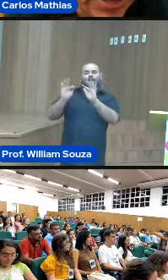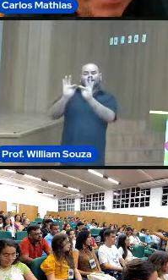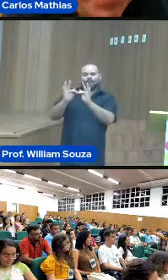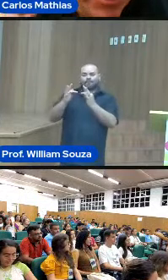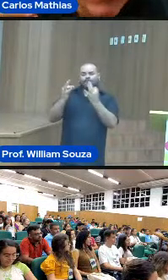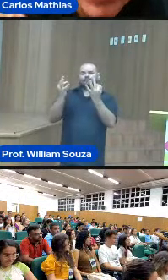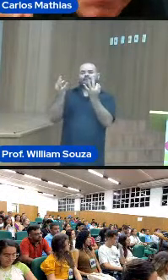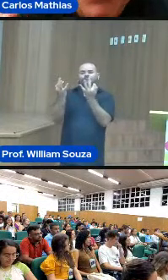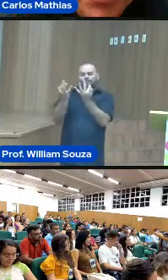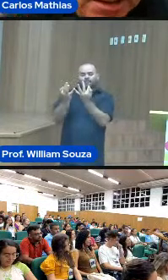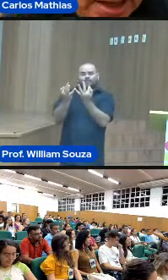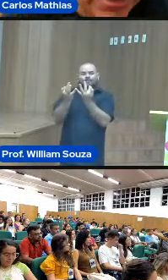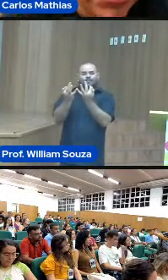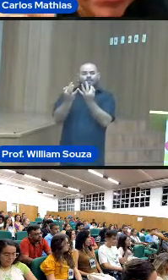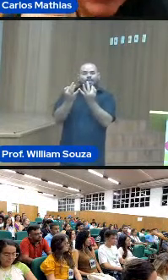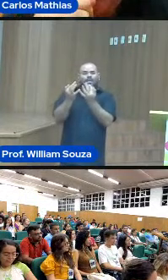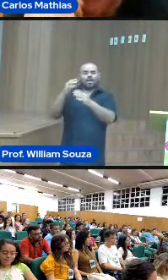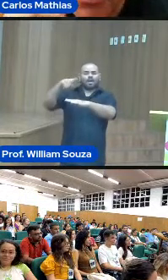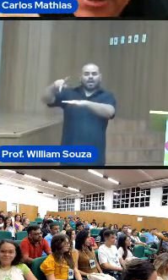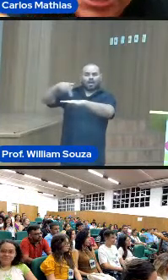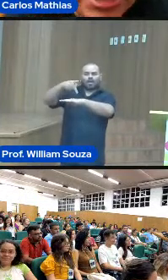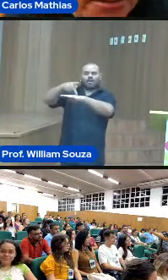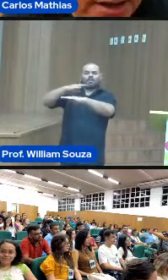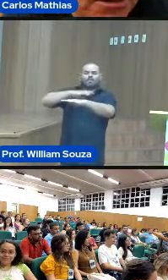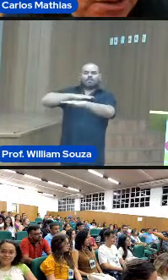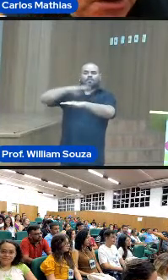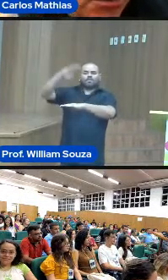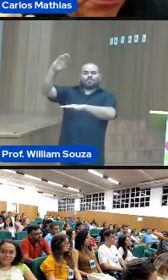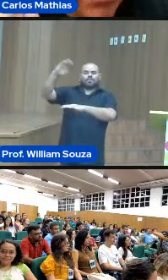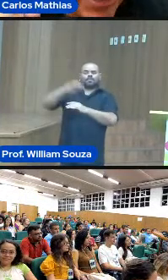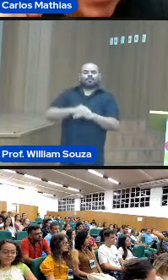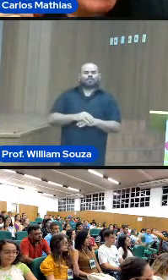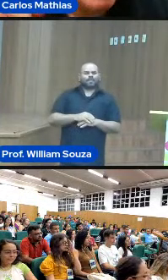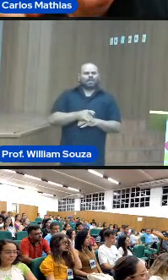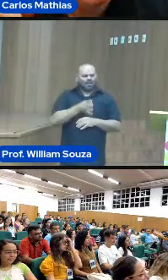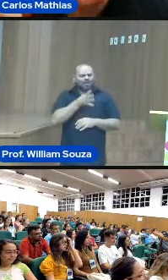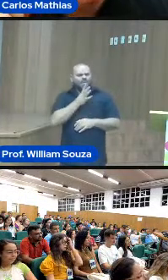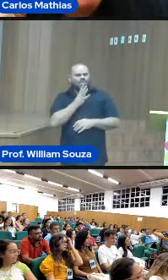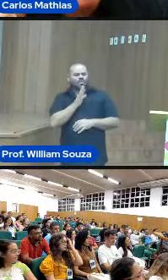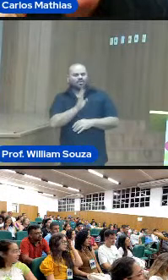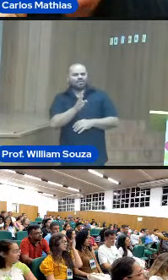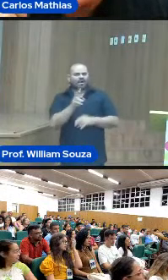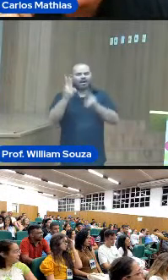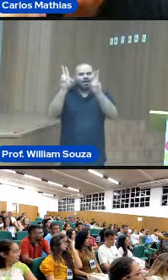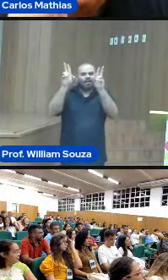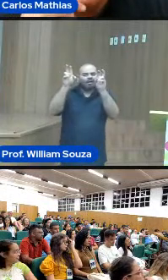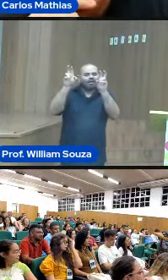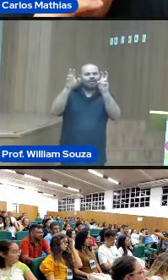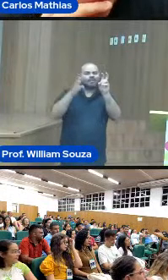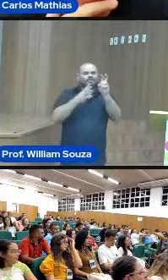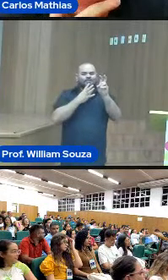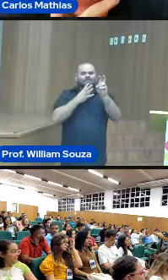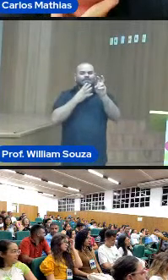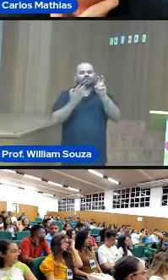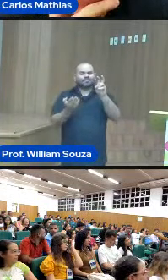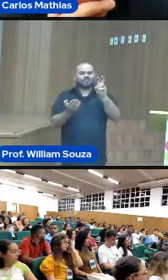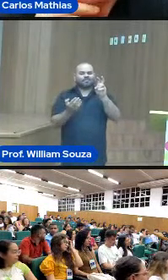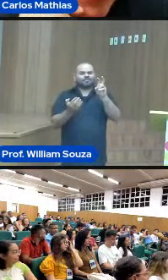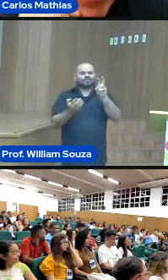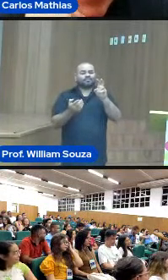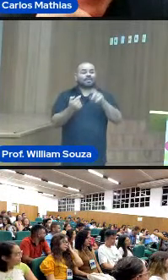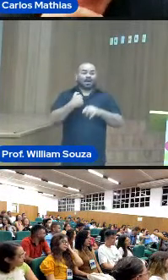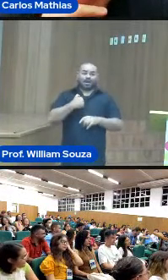Então eu queria perguntar para vocês se vocês já viram isso em algum lugar. Eu estou falando da Alemanha,